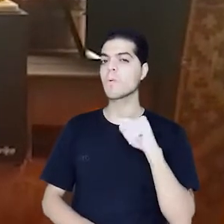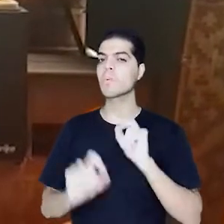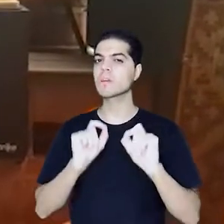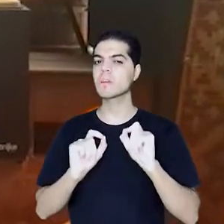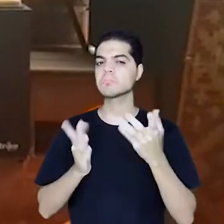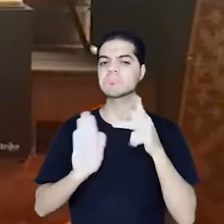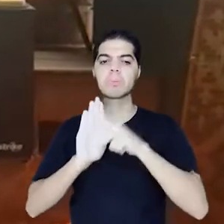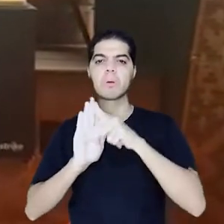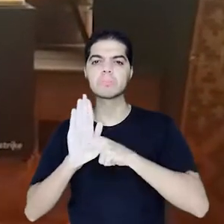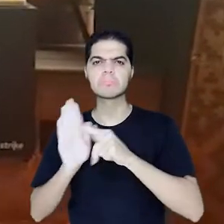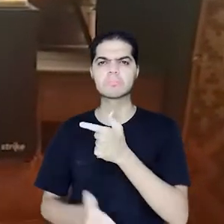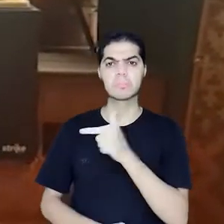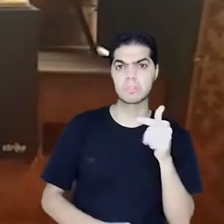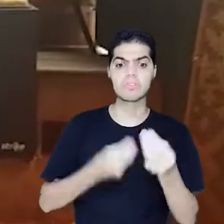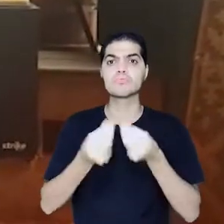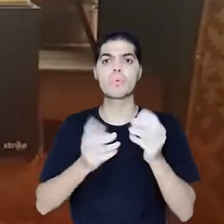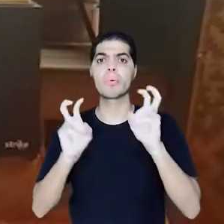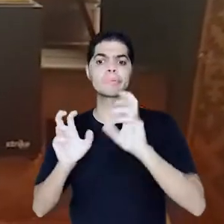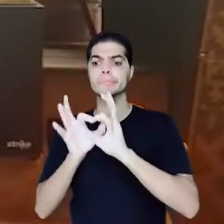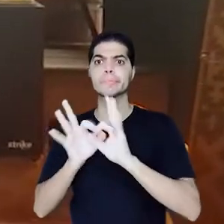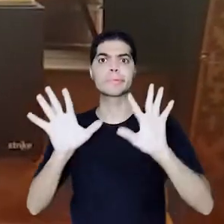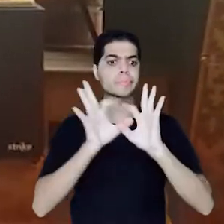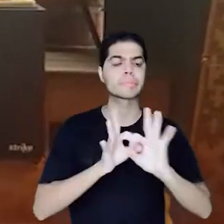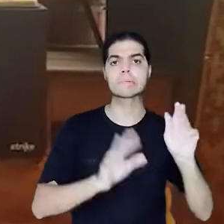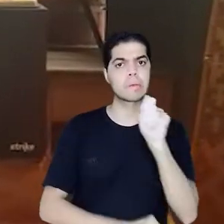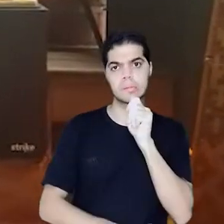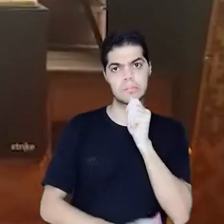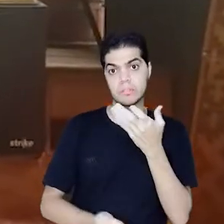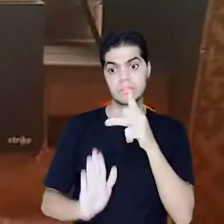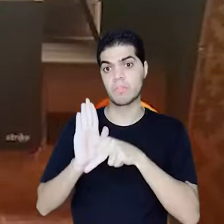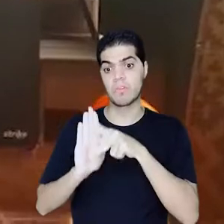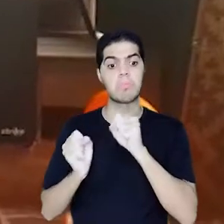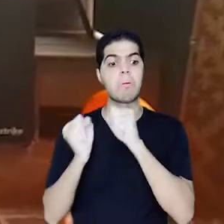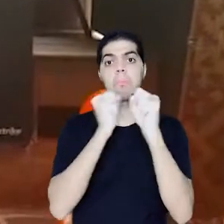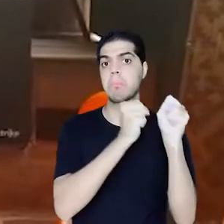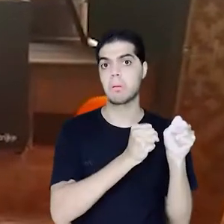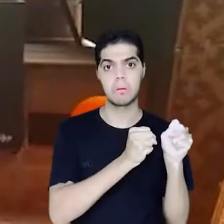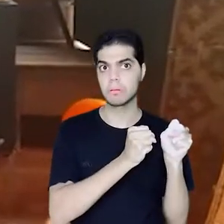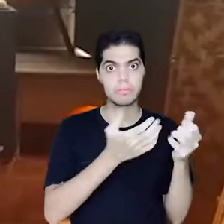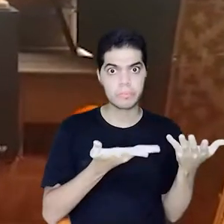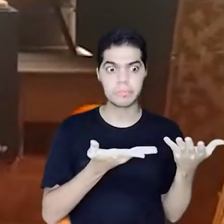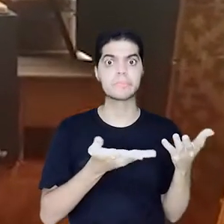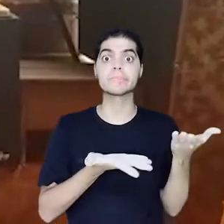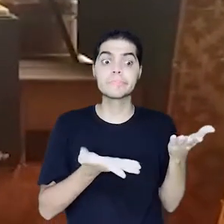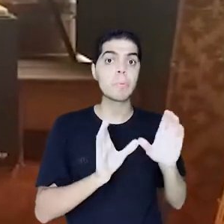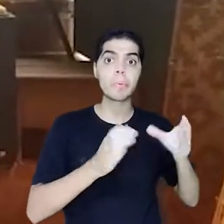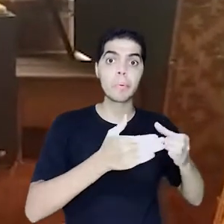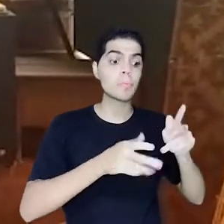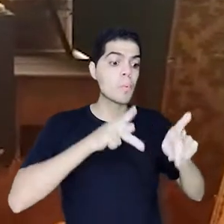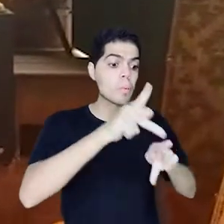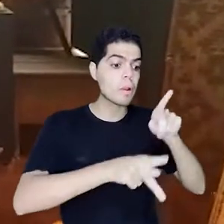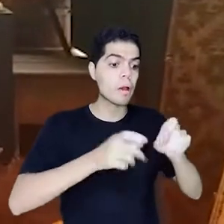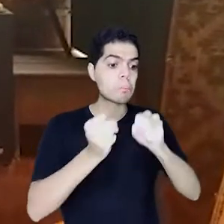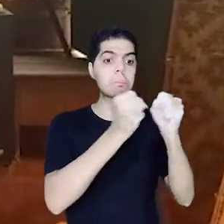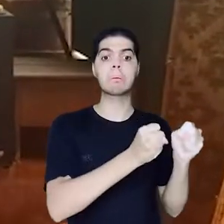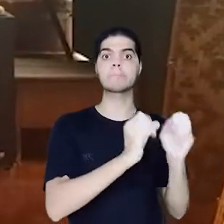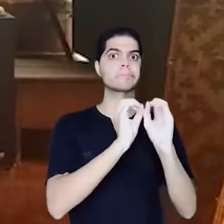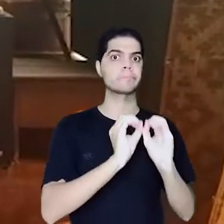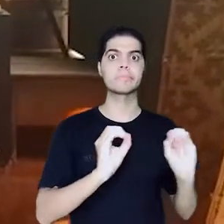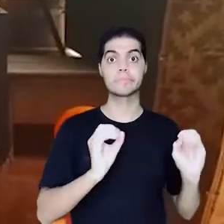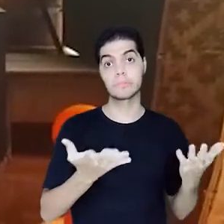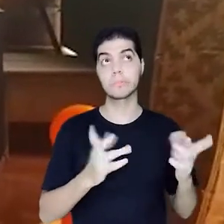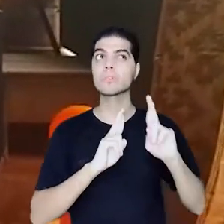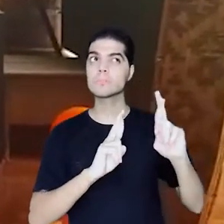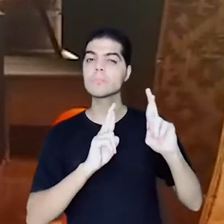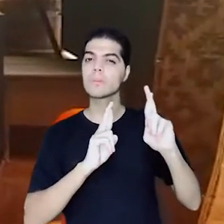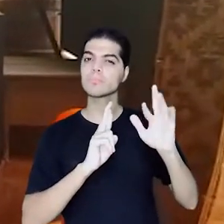não tem um projeto de emancipação, um projeto de soberania, muito menos de soberania popular. Então, eu espero